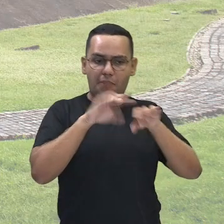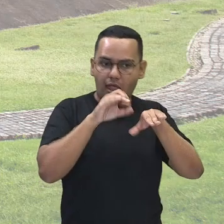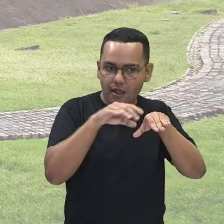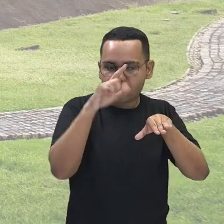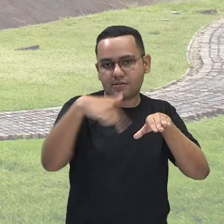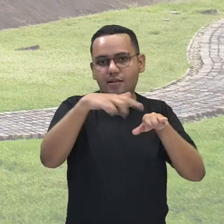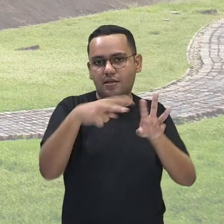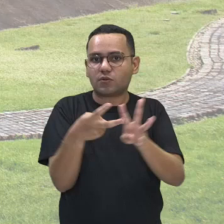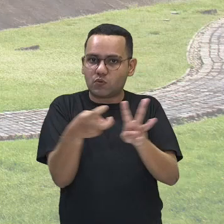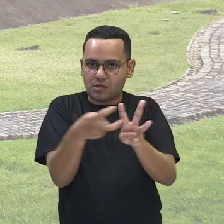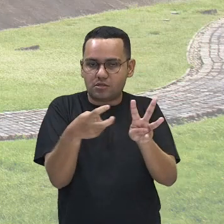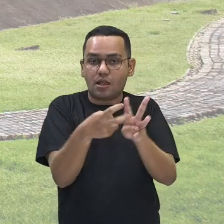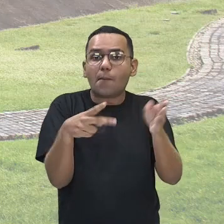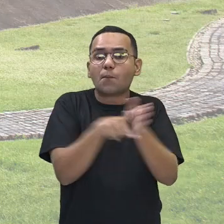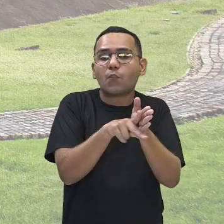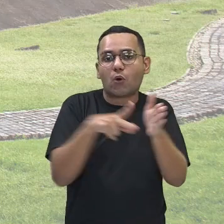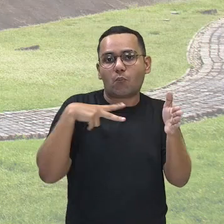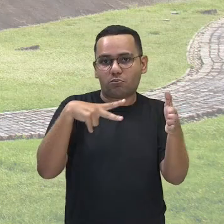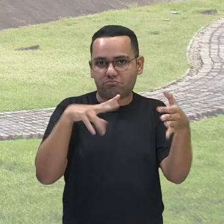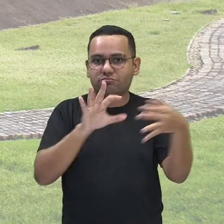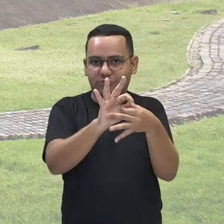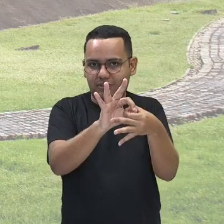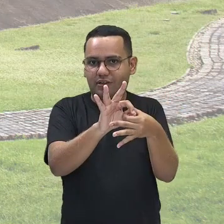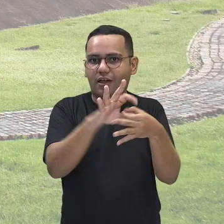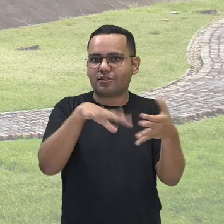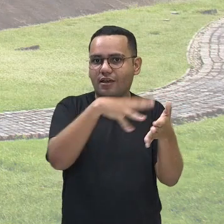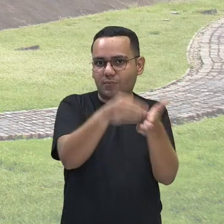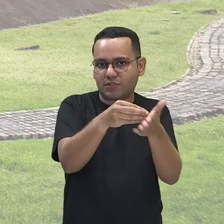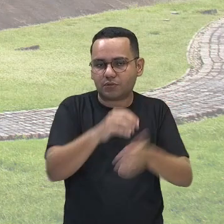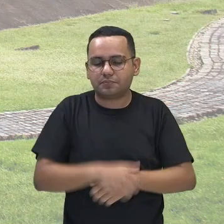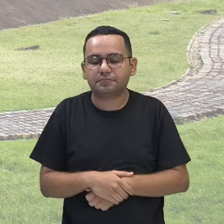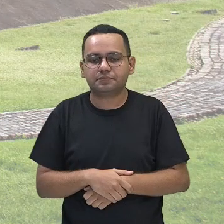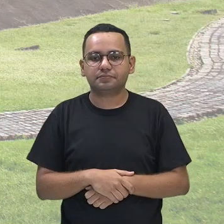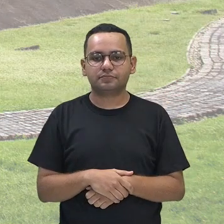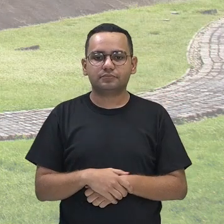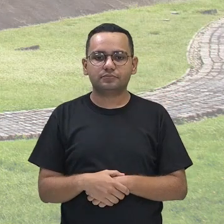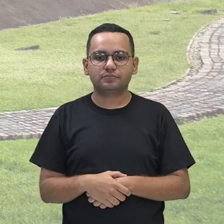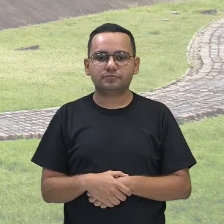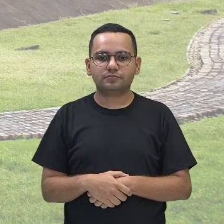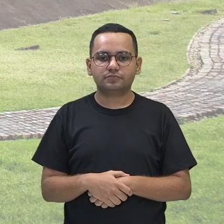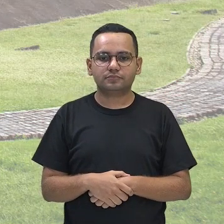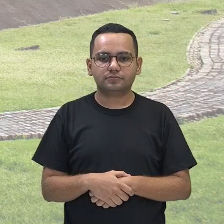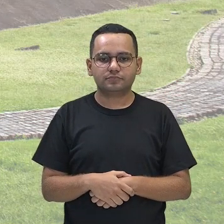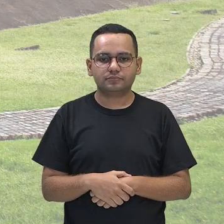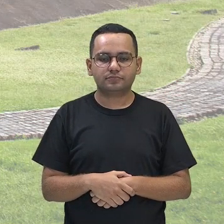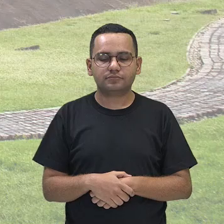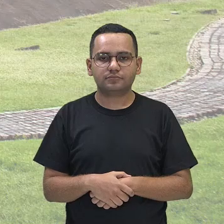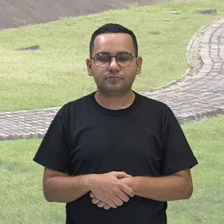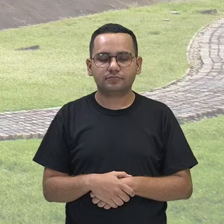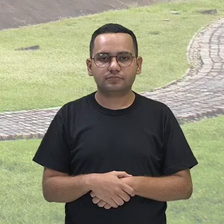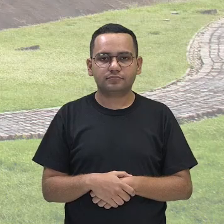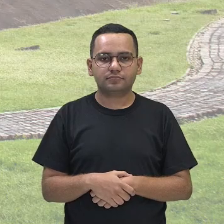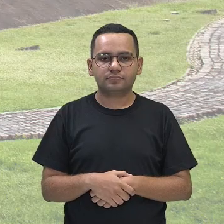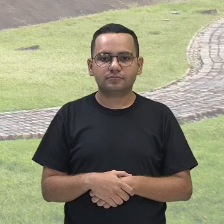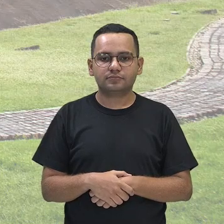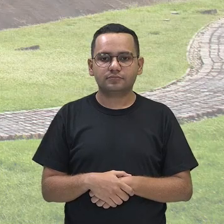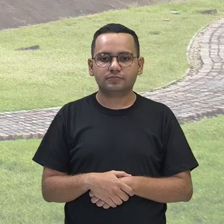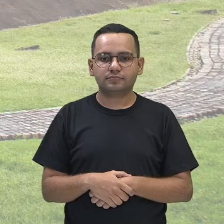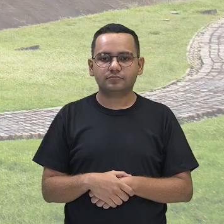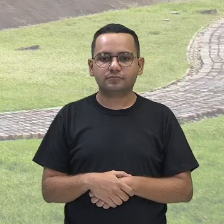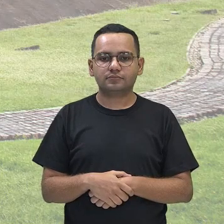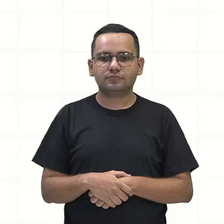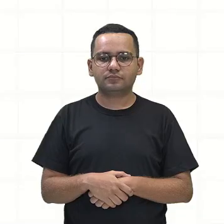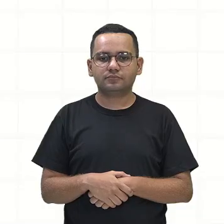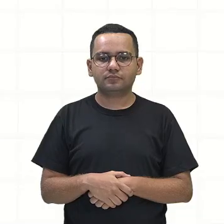da colonização portuguesa na região amazônica. Certo? Continuando, vamos observar aí como é que